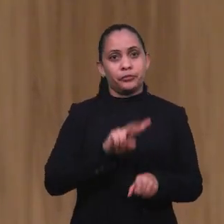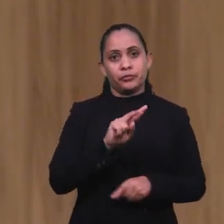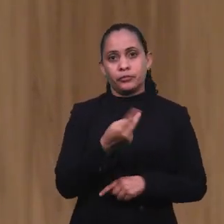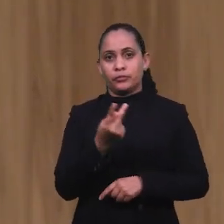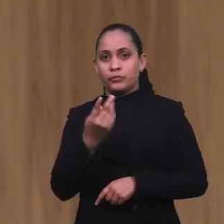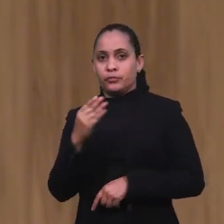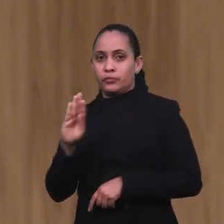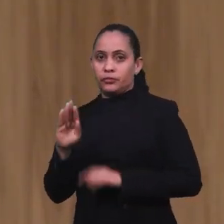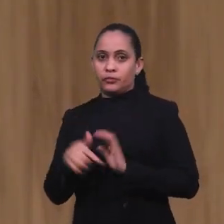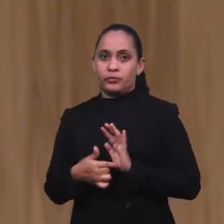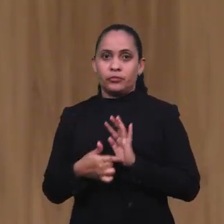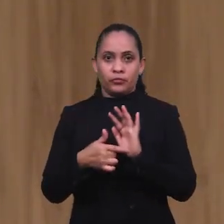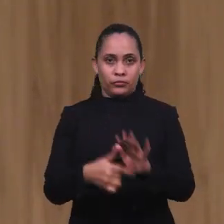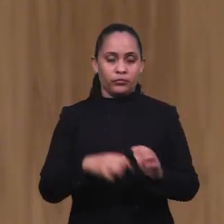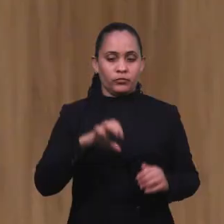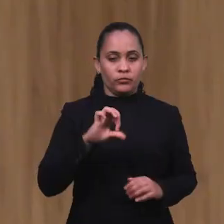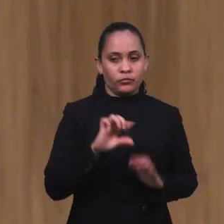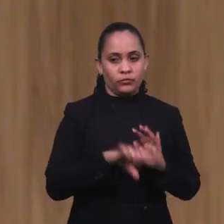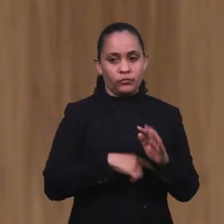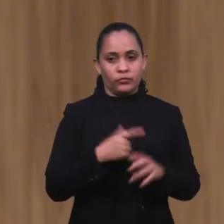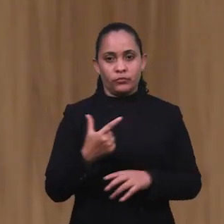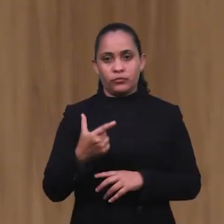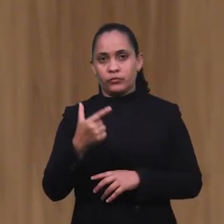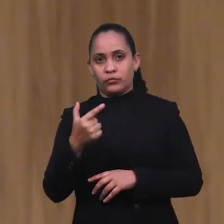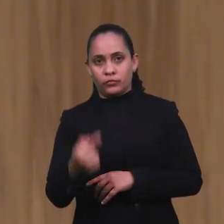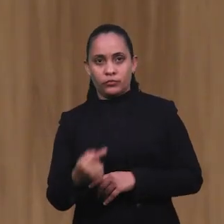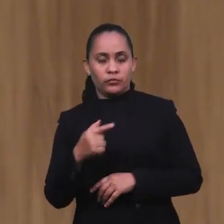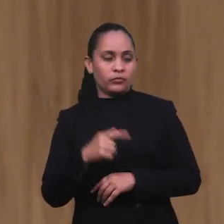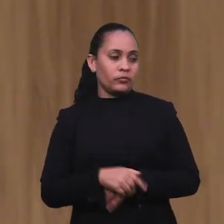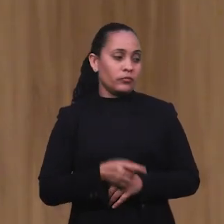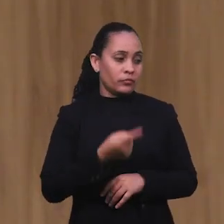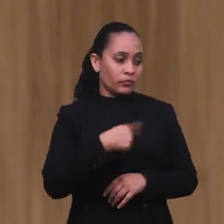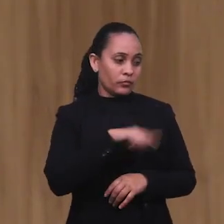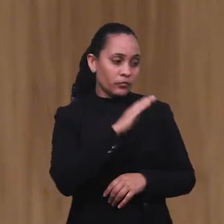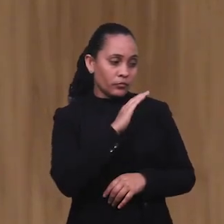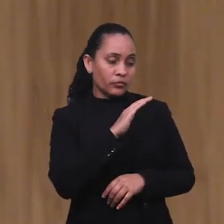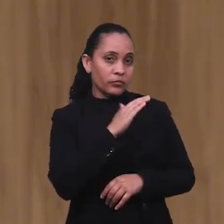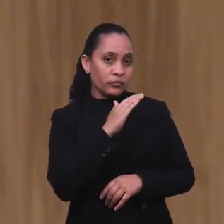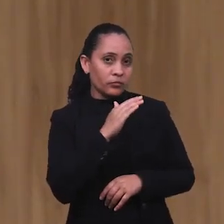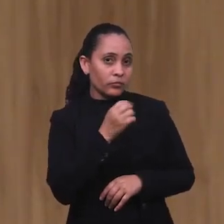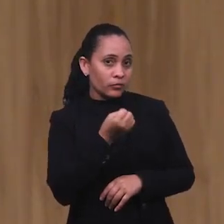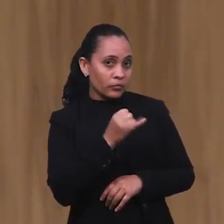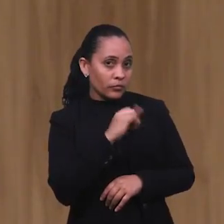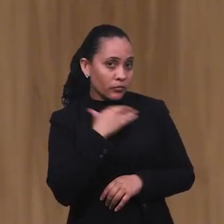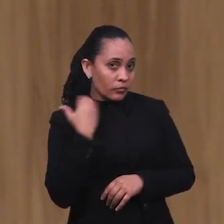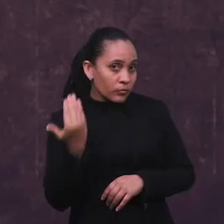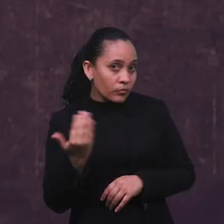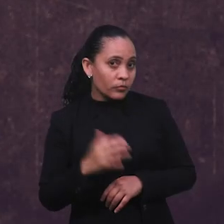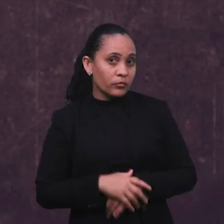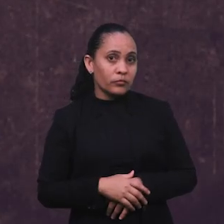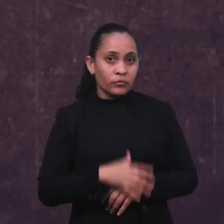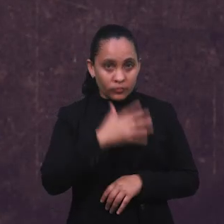Hebreus 9, 27, ao homem está ordenado uma vez morrer, diz assim,